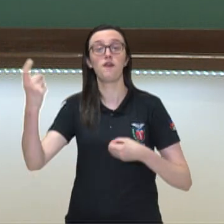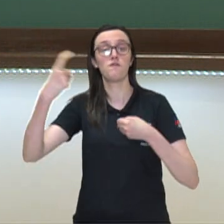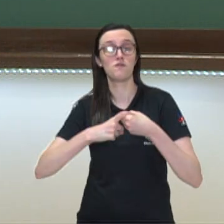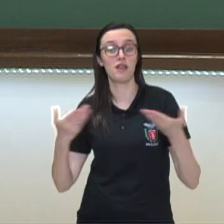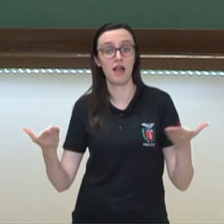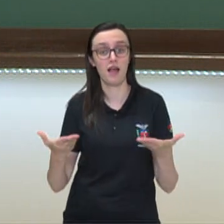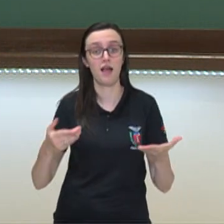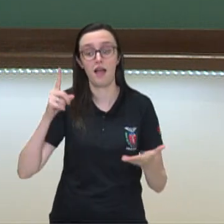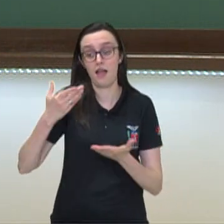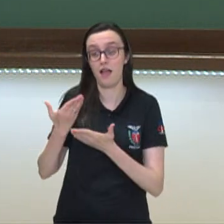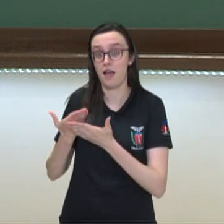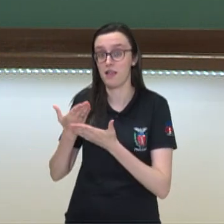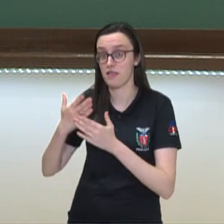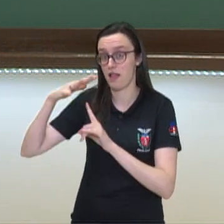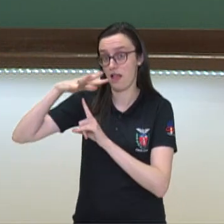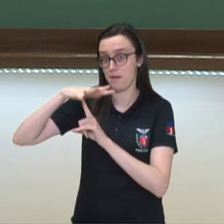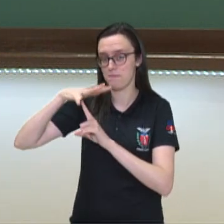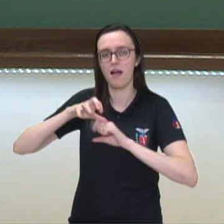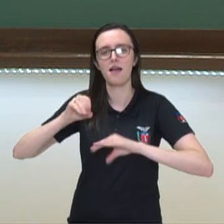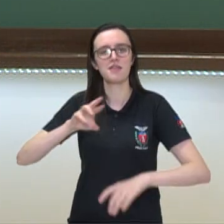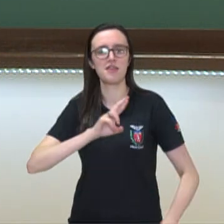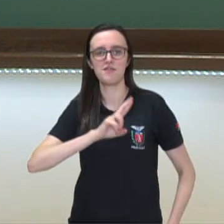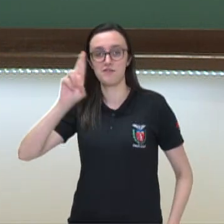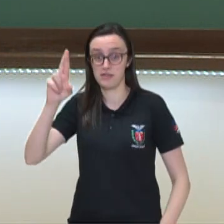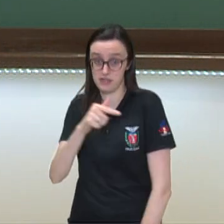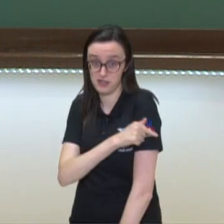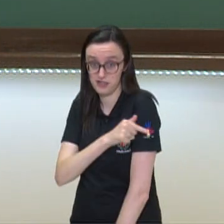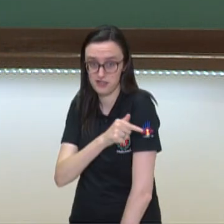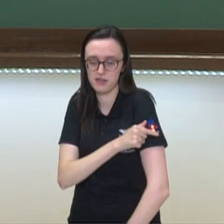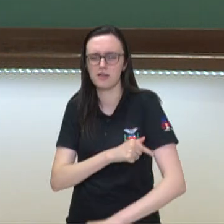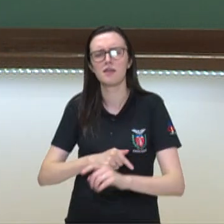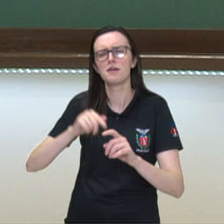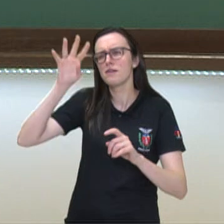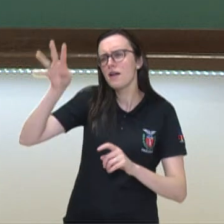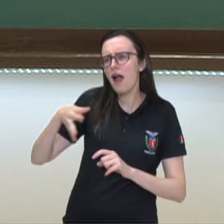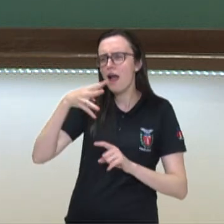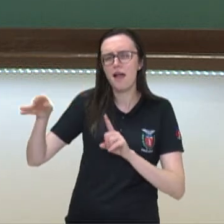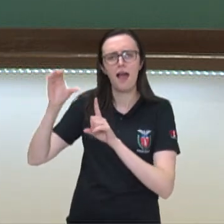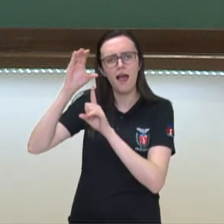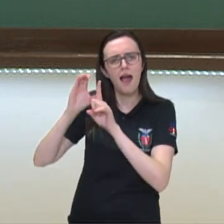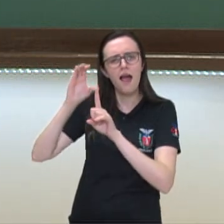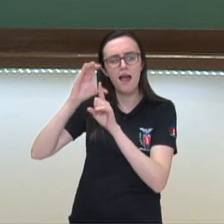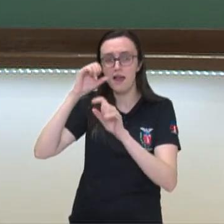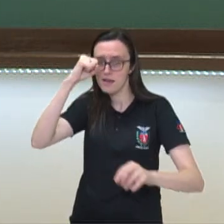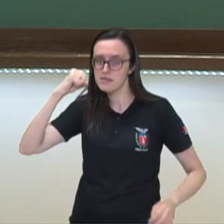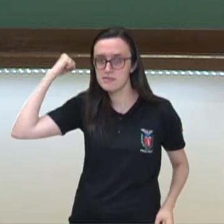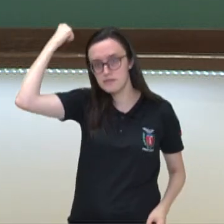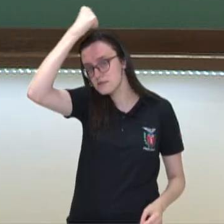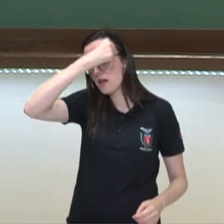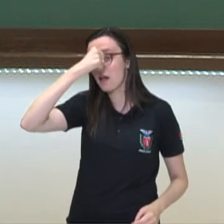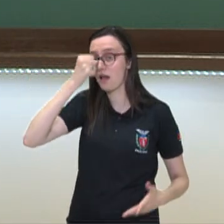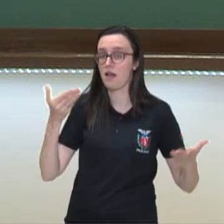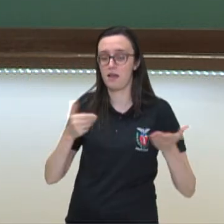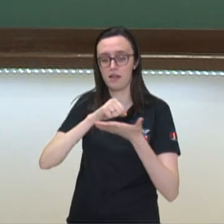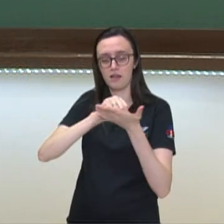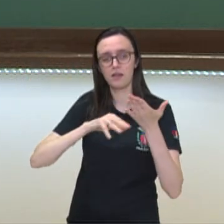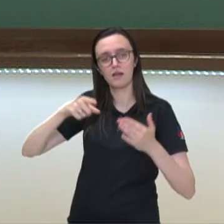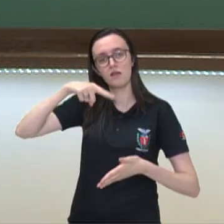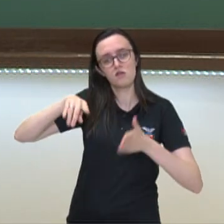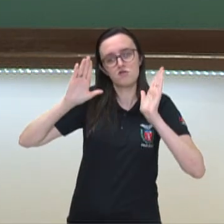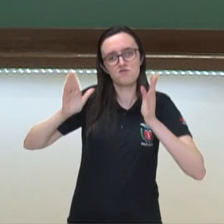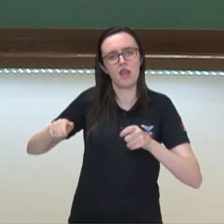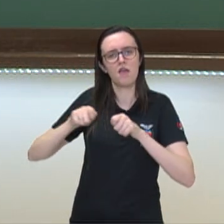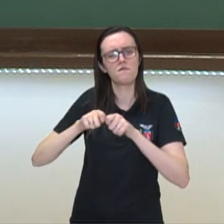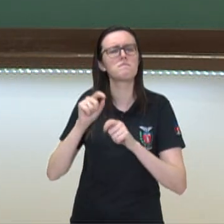Voltamos com aula Paraná Ensino Religioso 7º ano, calendários sagrados. E a atividade que vocês acabaram de